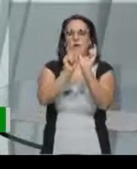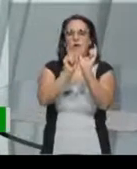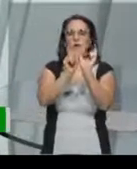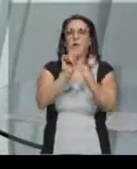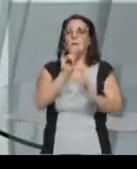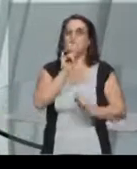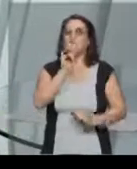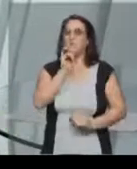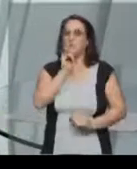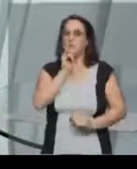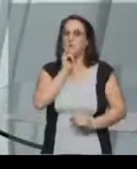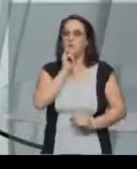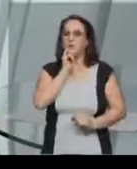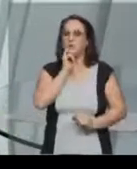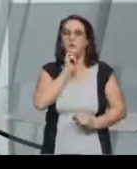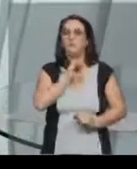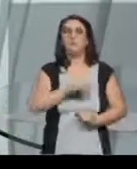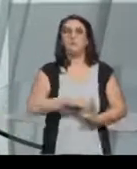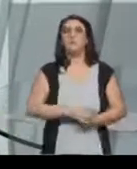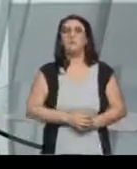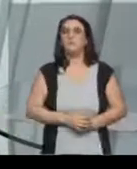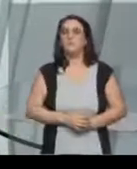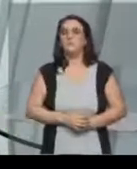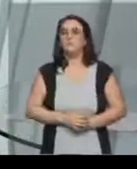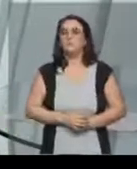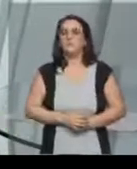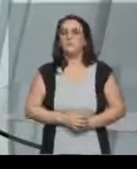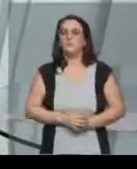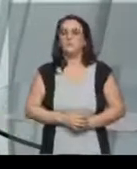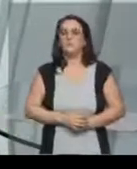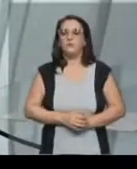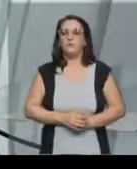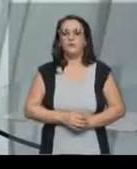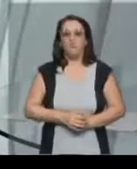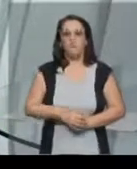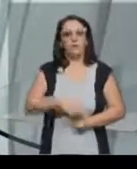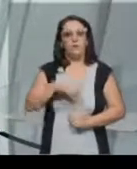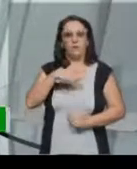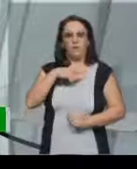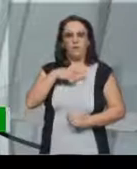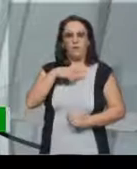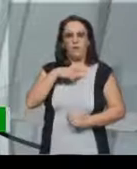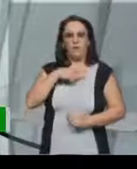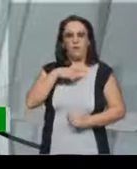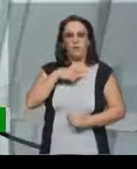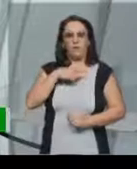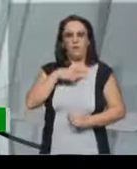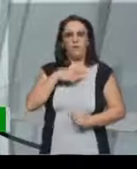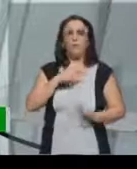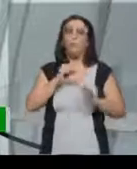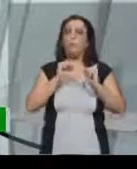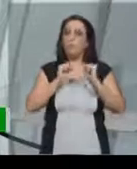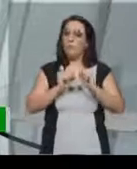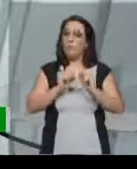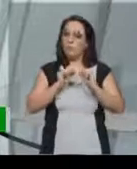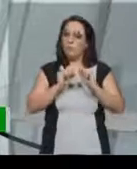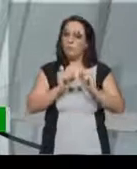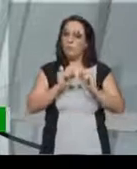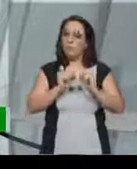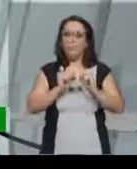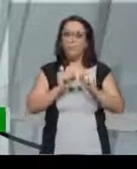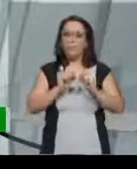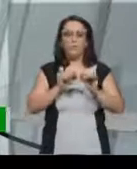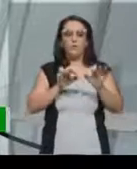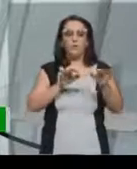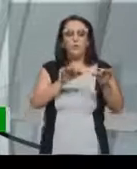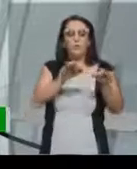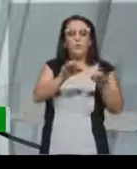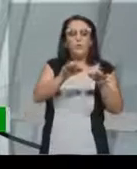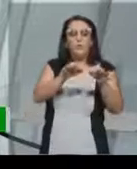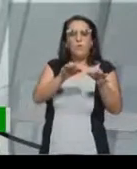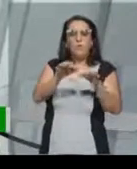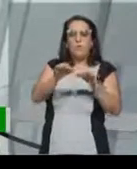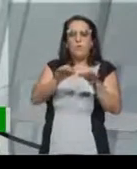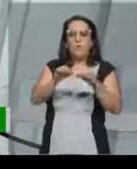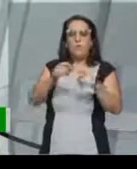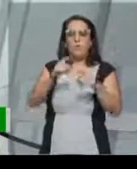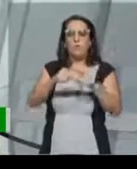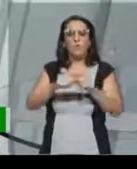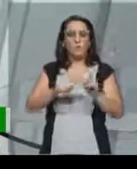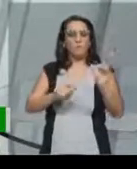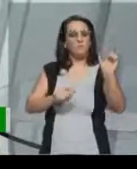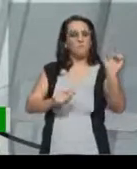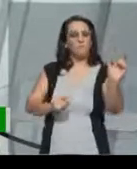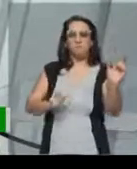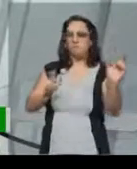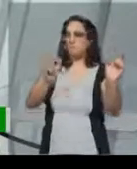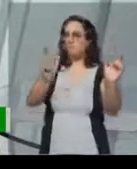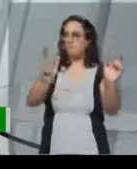duas orações. Nós temos as conjunções coordenativas, tá? Porque as duas orações são